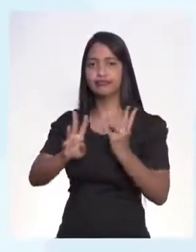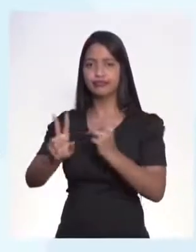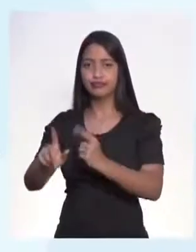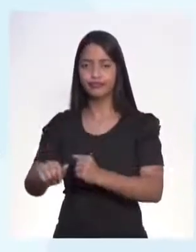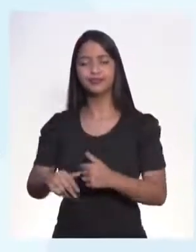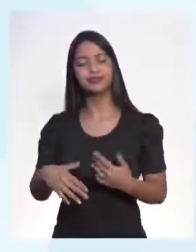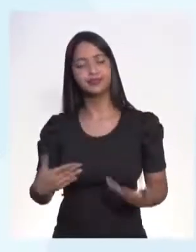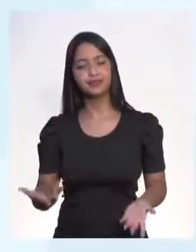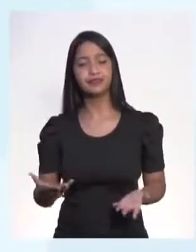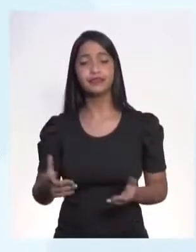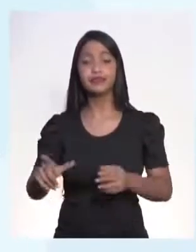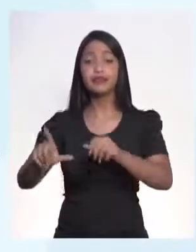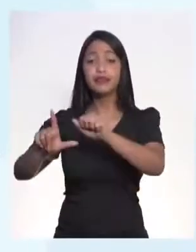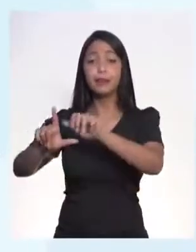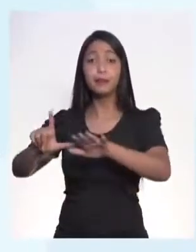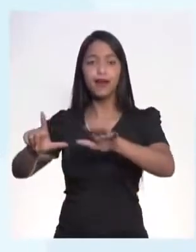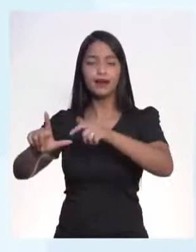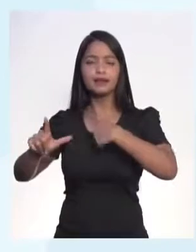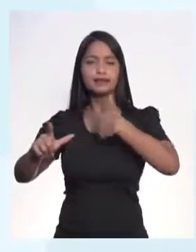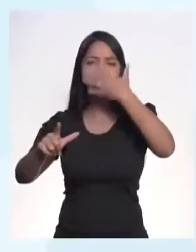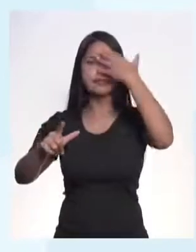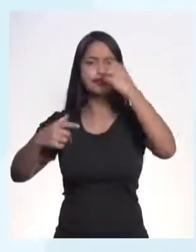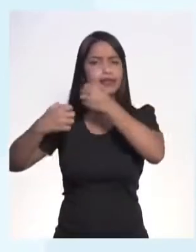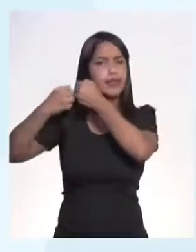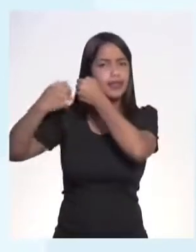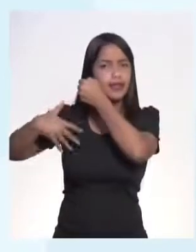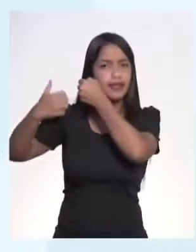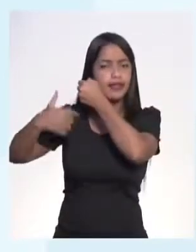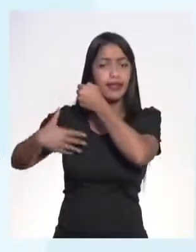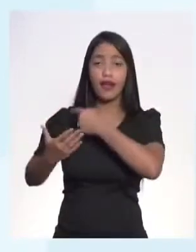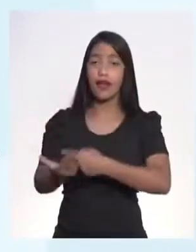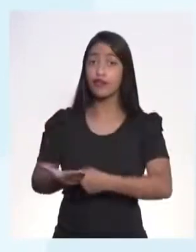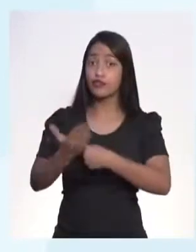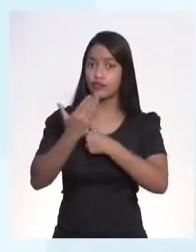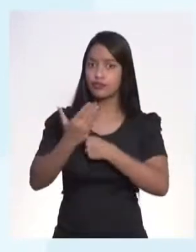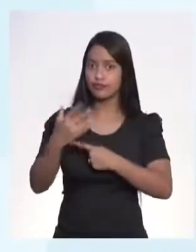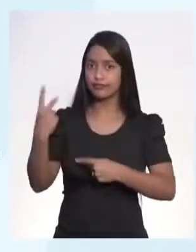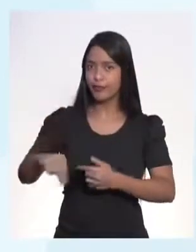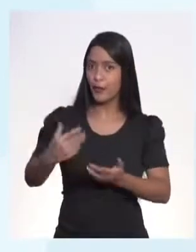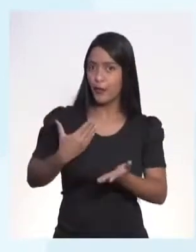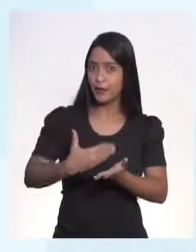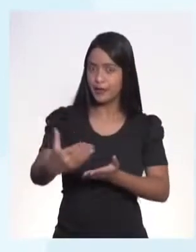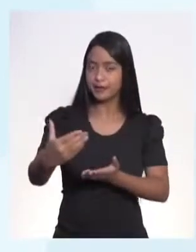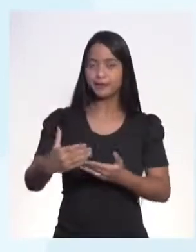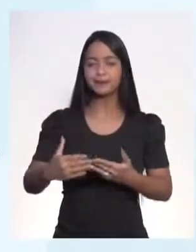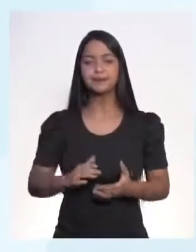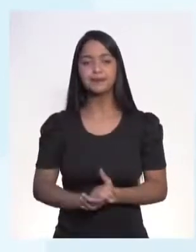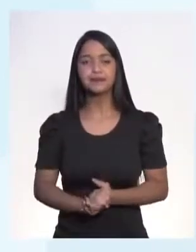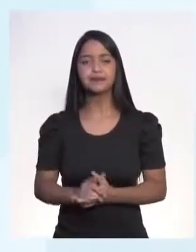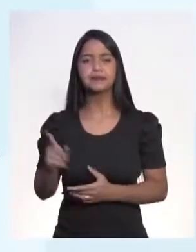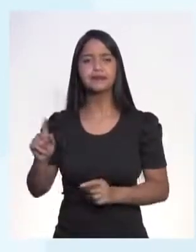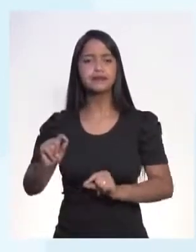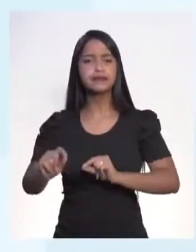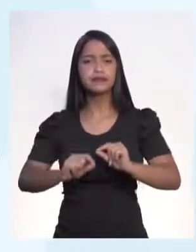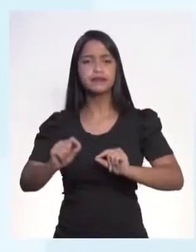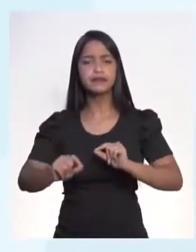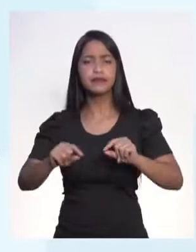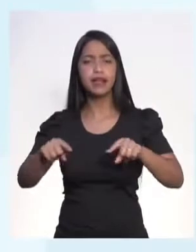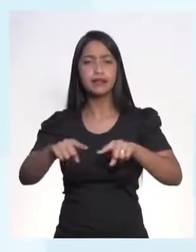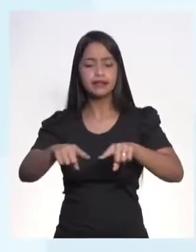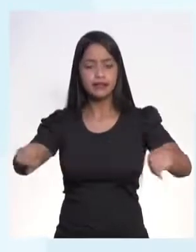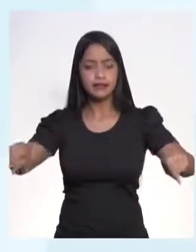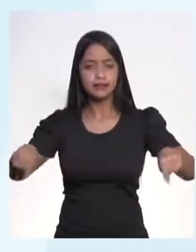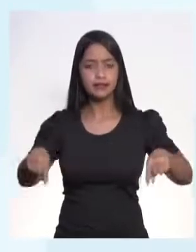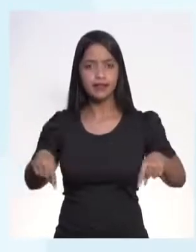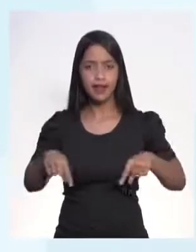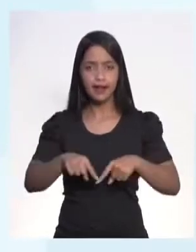tela a gente não fizer o dela né bruna Me ajuda aí ó Bruna Bora lá a gente tem uma sala parece uma